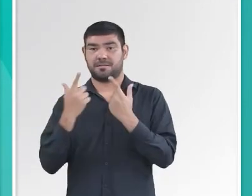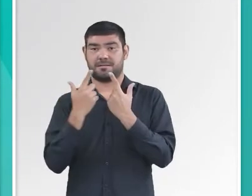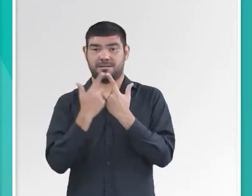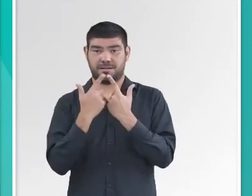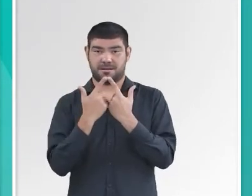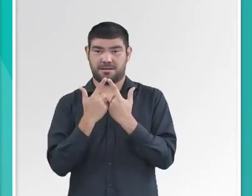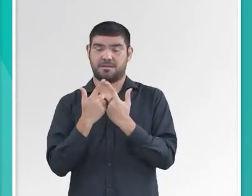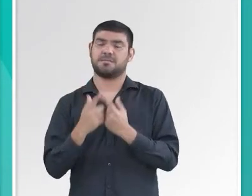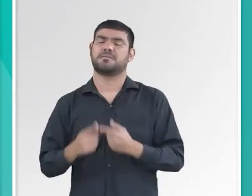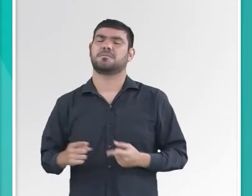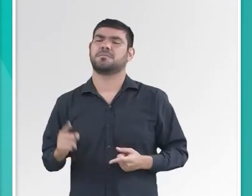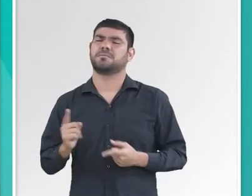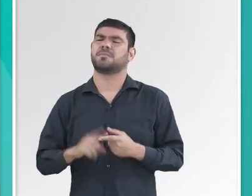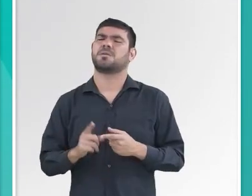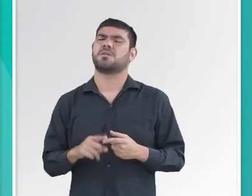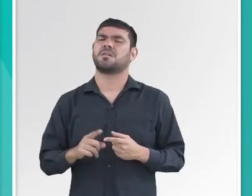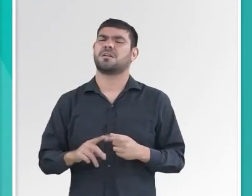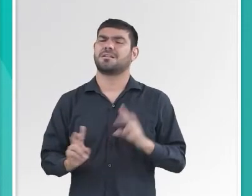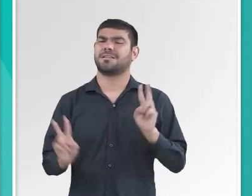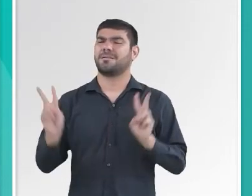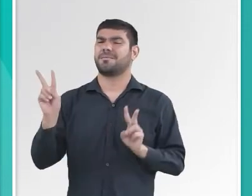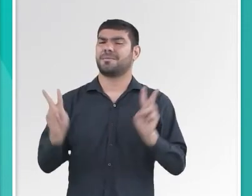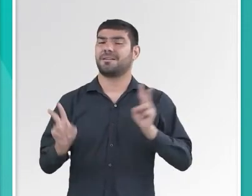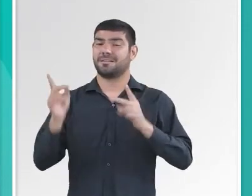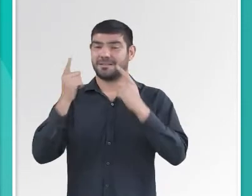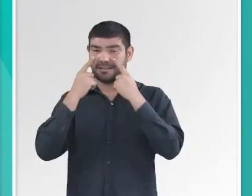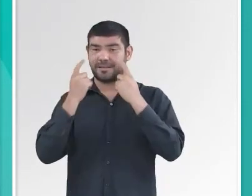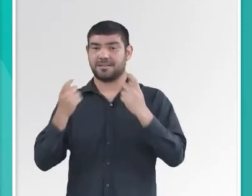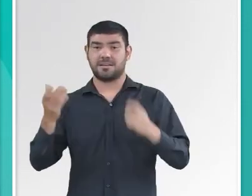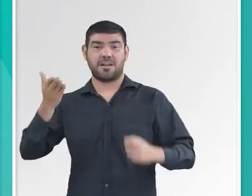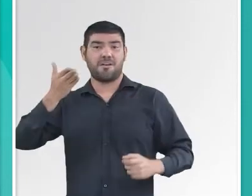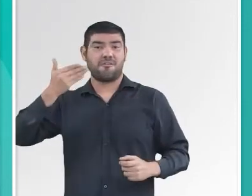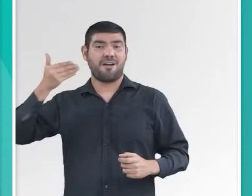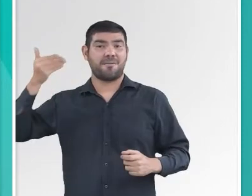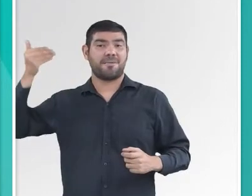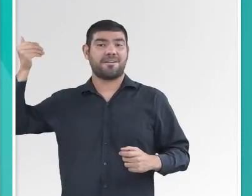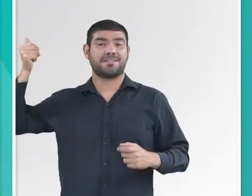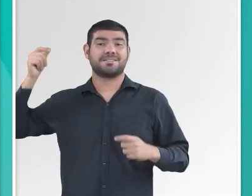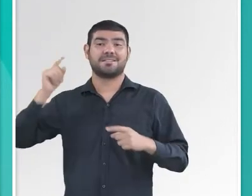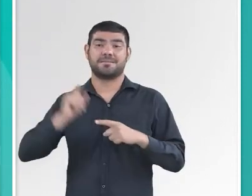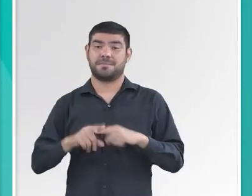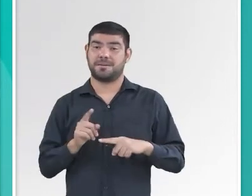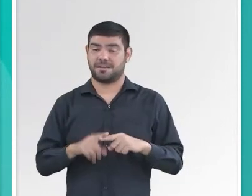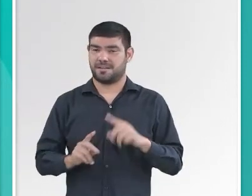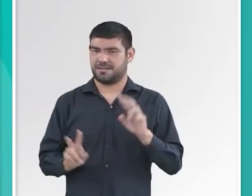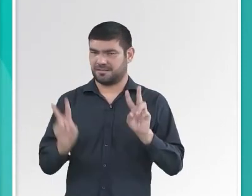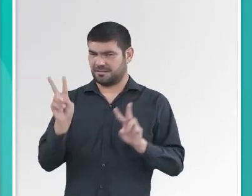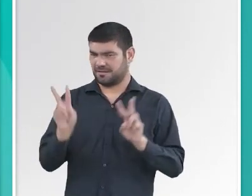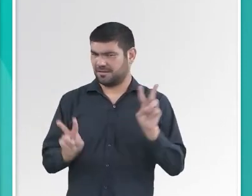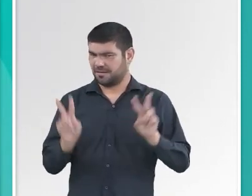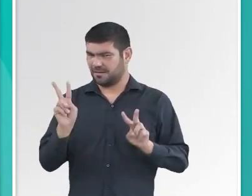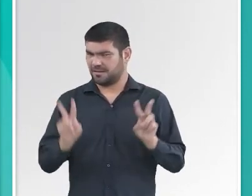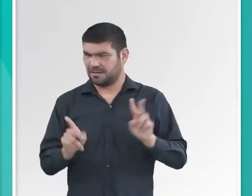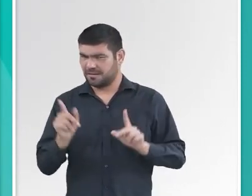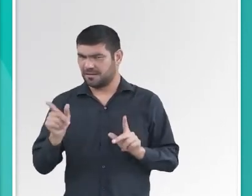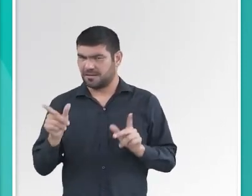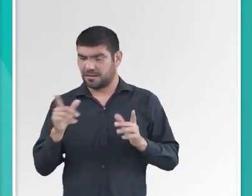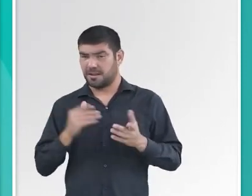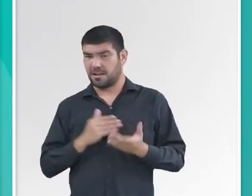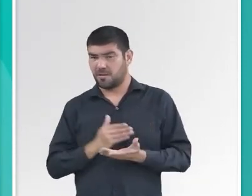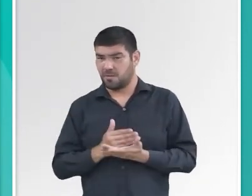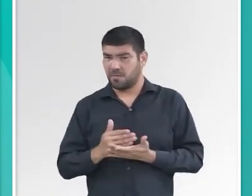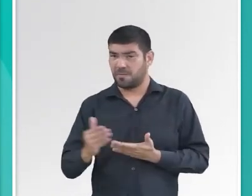por que essa banda é interessante? Porque ela ficou famosa, não é? No caso, essa banda aí, ela deu início